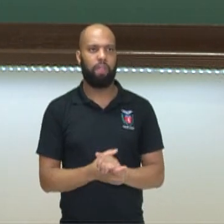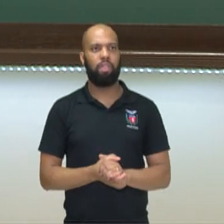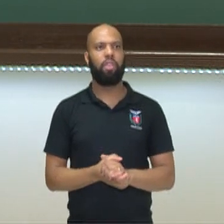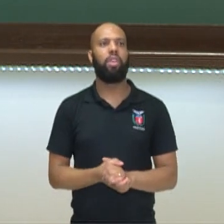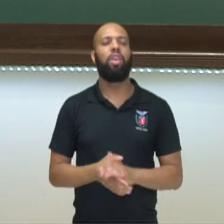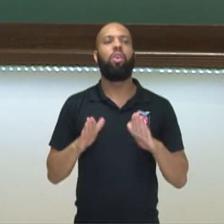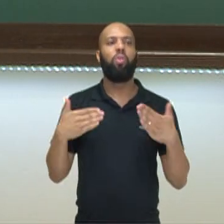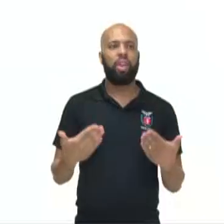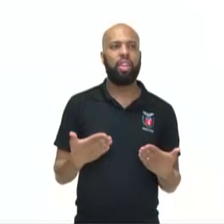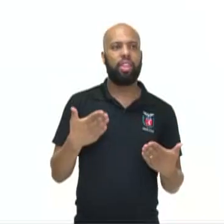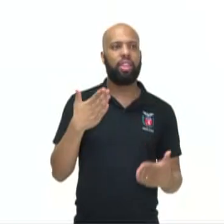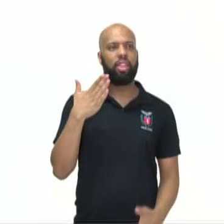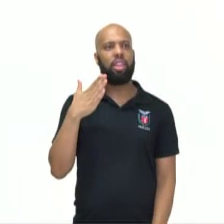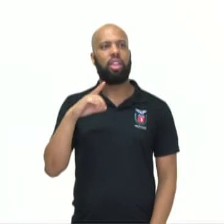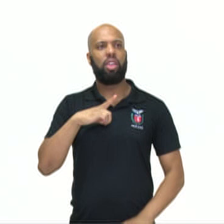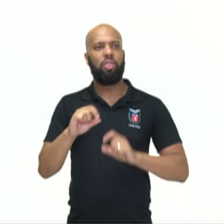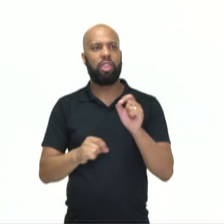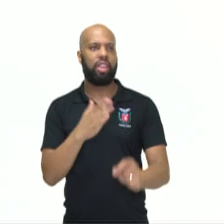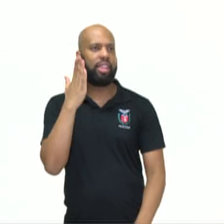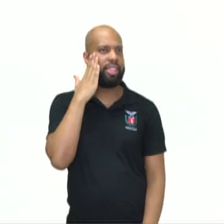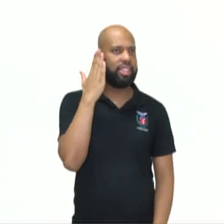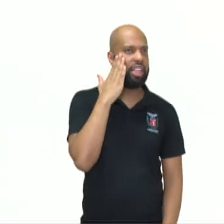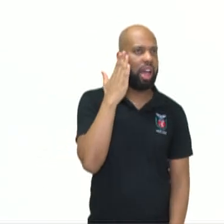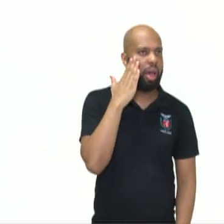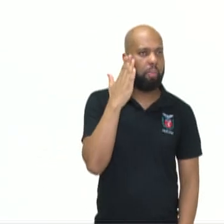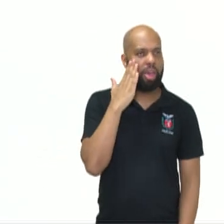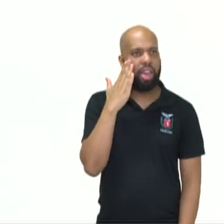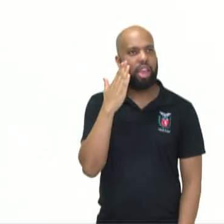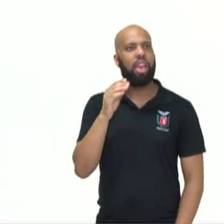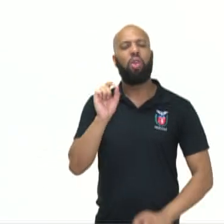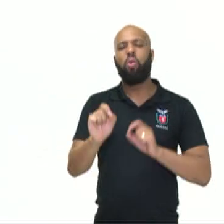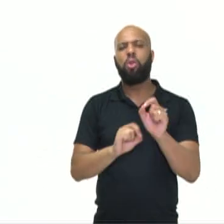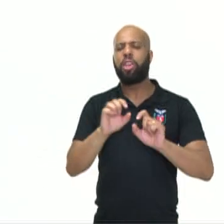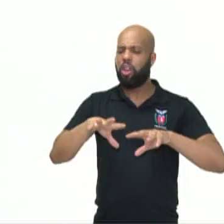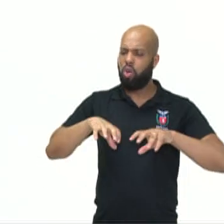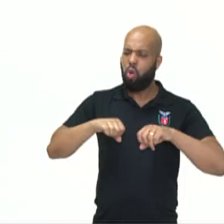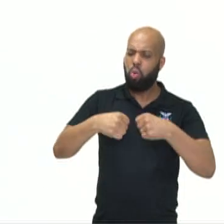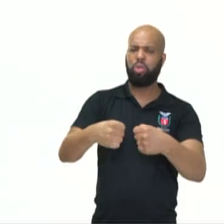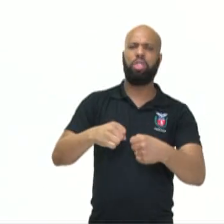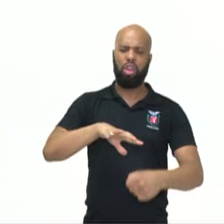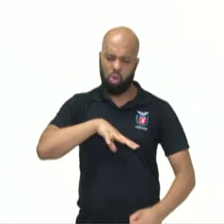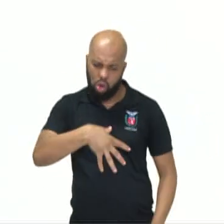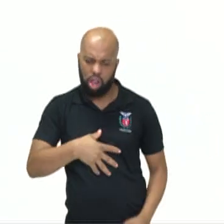aqui. Sapere aude, ouse saber, ouse fazer uso de seu próprio